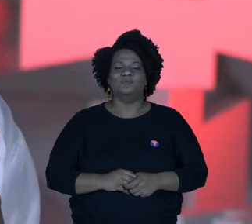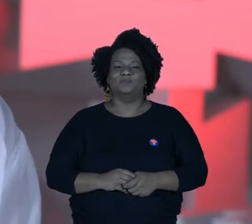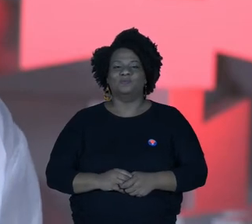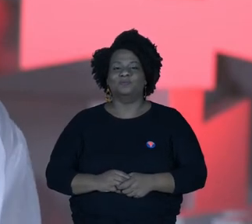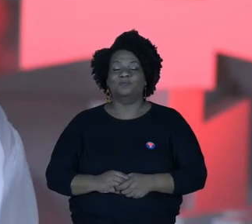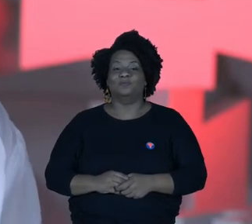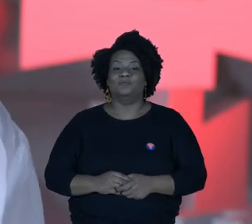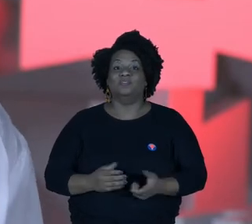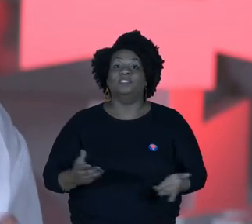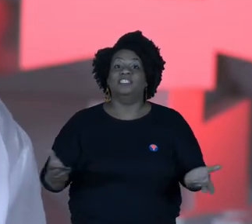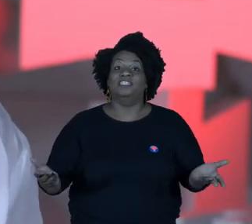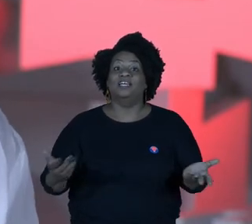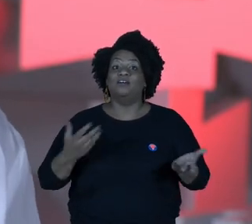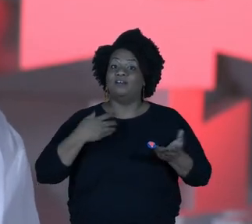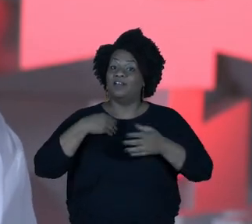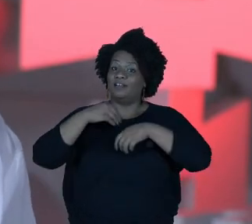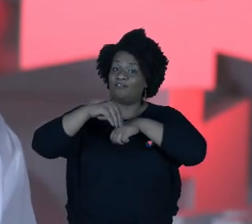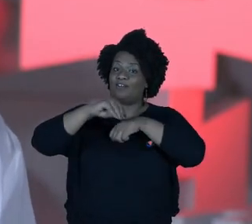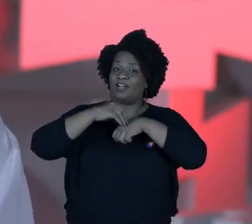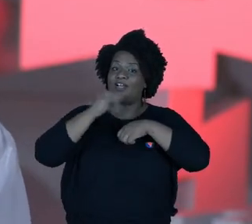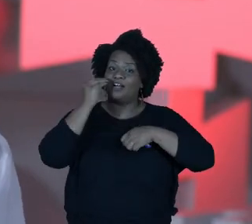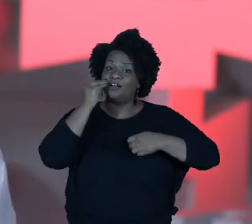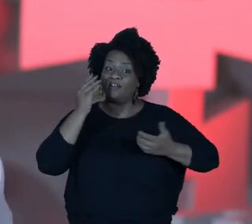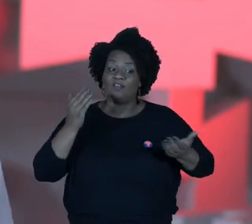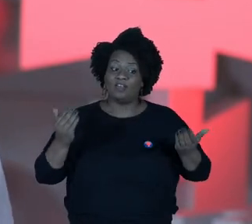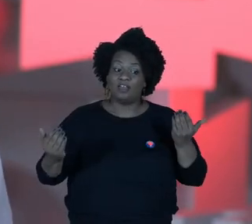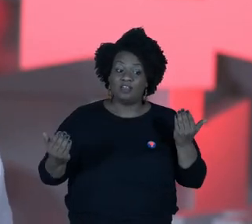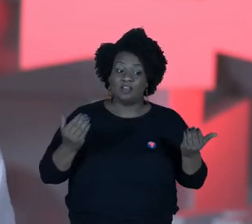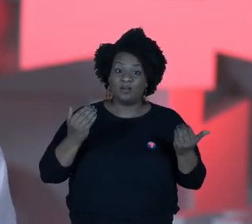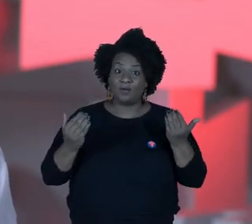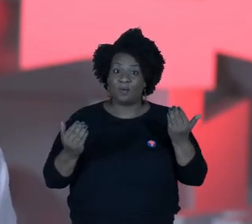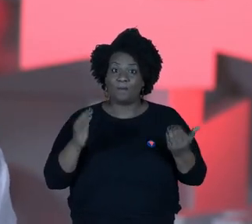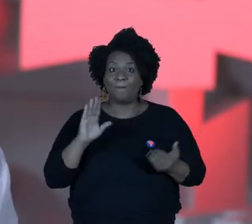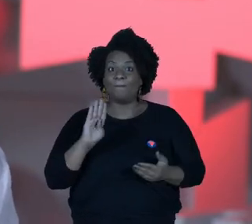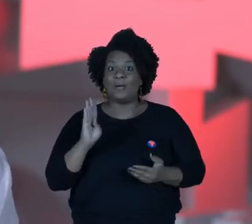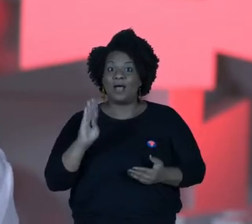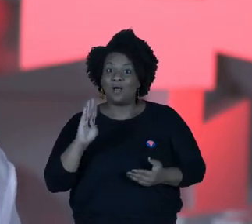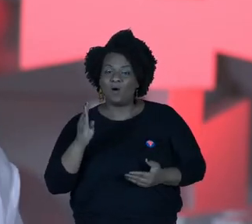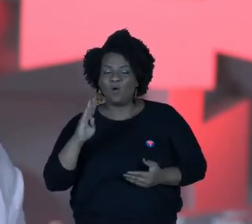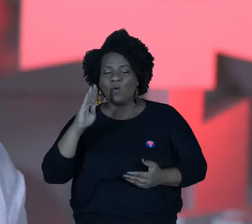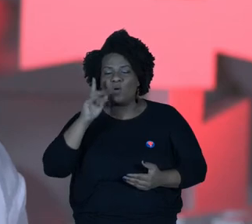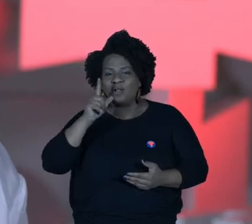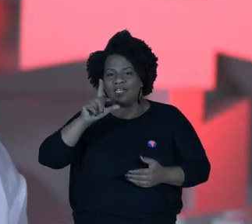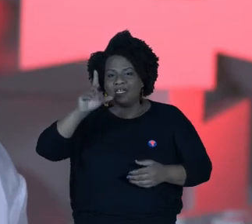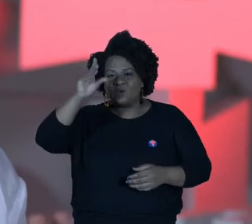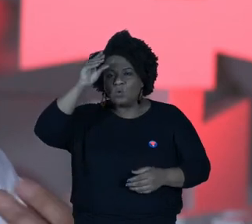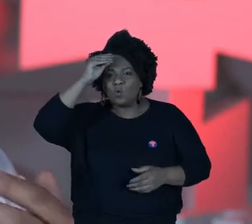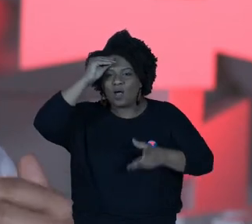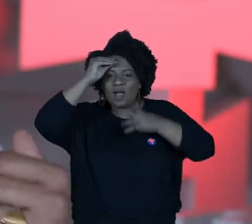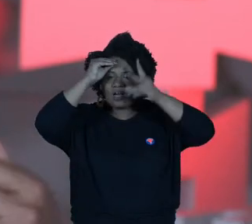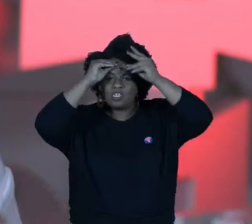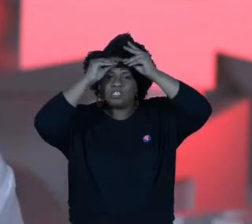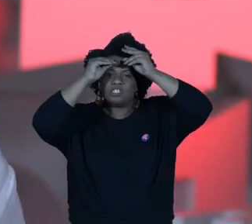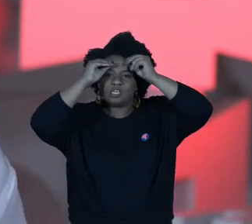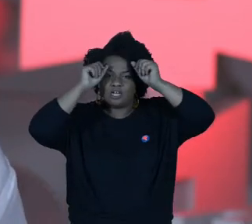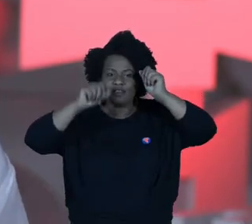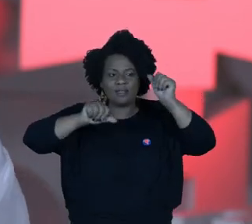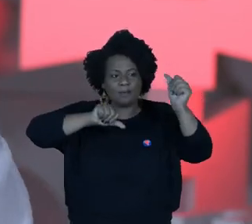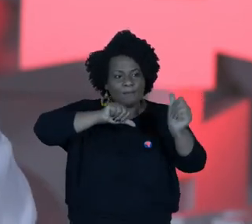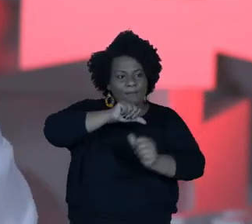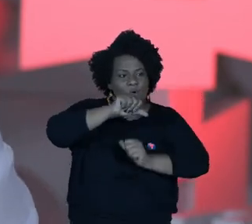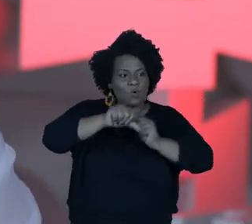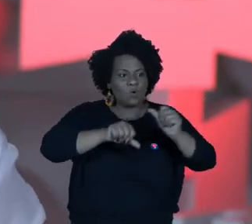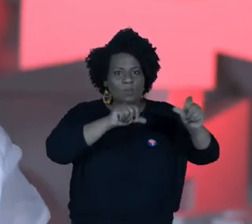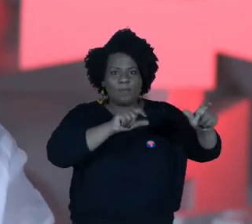estou falando isso para fazer essa analogia do barroco com essas linguagens contemporâneas que transitam